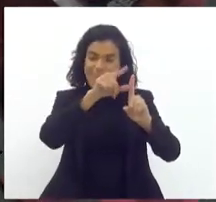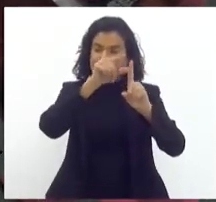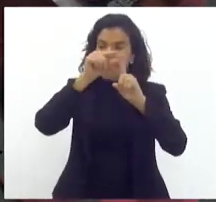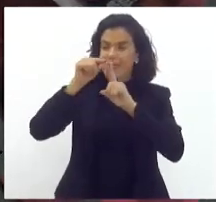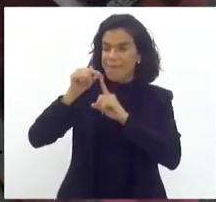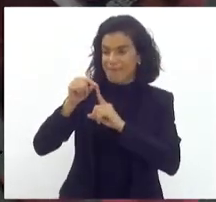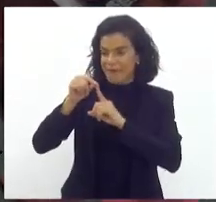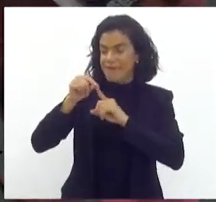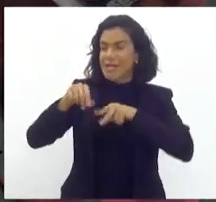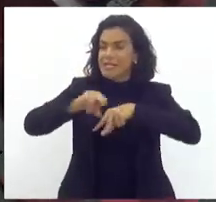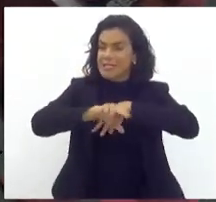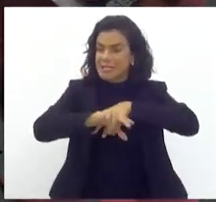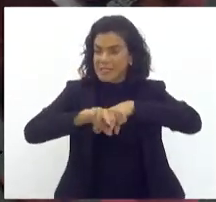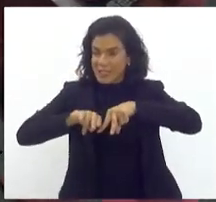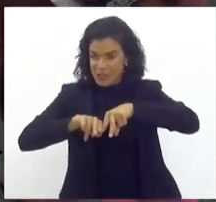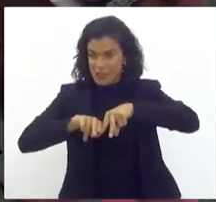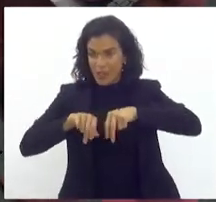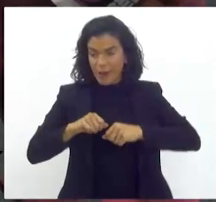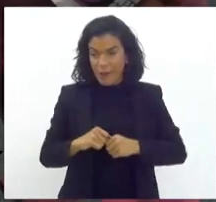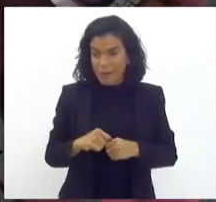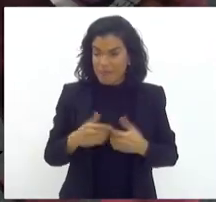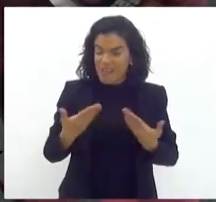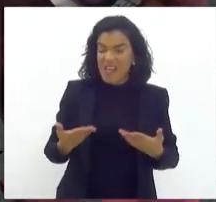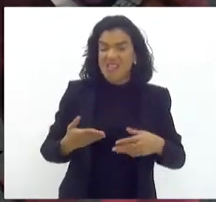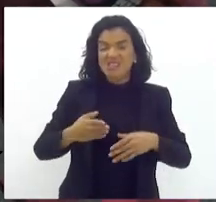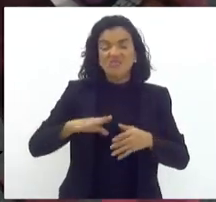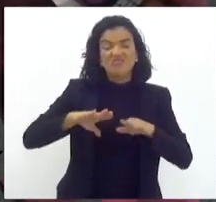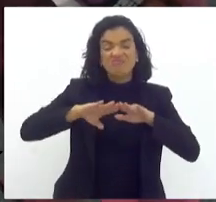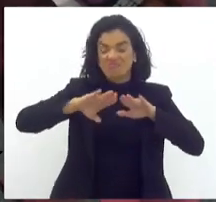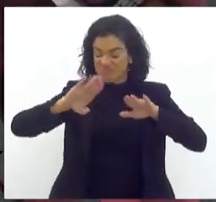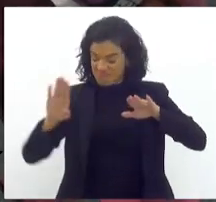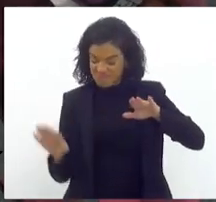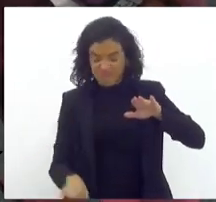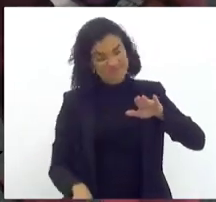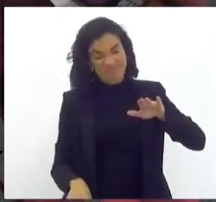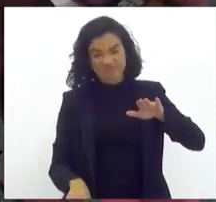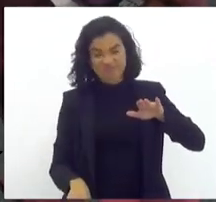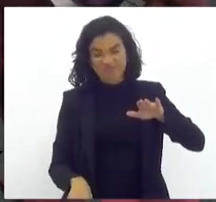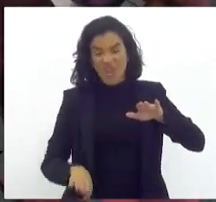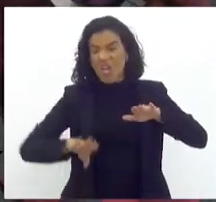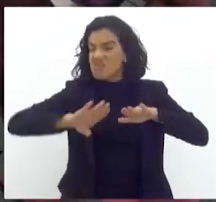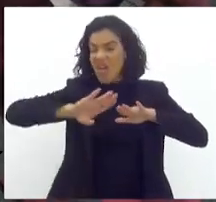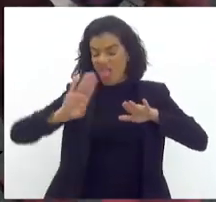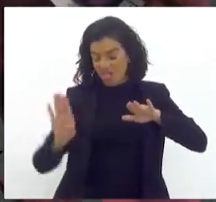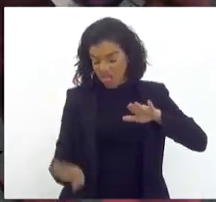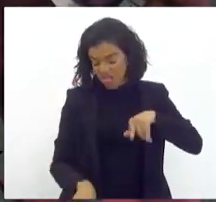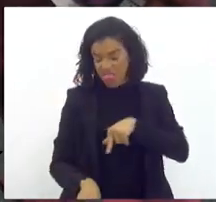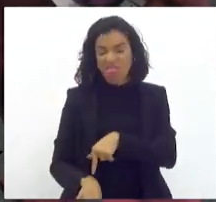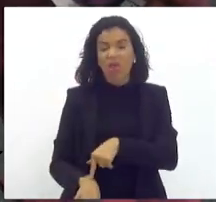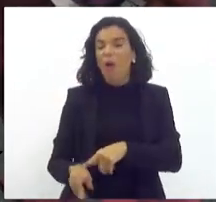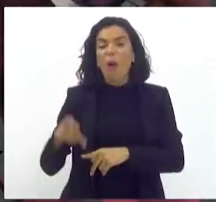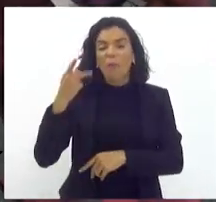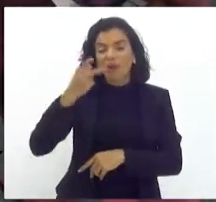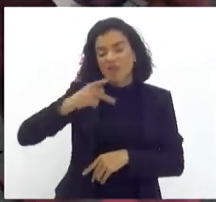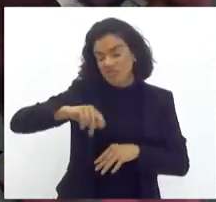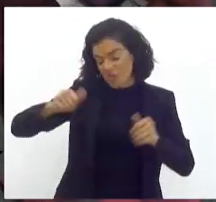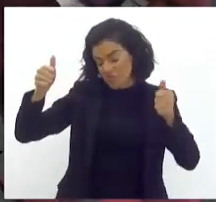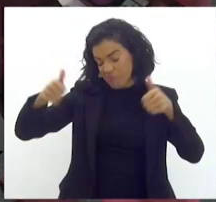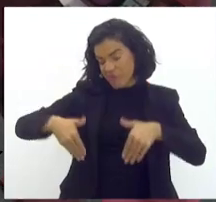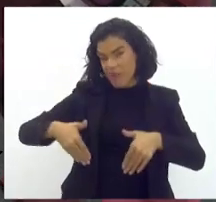sexuais isso é diminuir o nível o nível da política senhor presidente